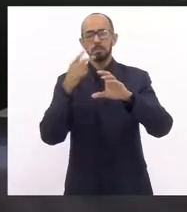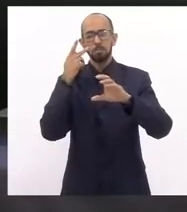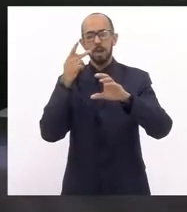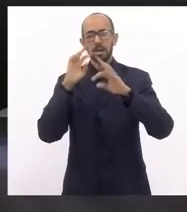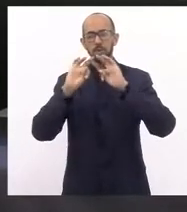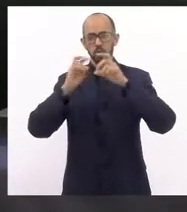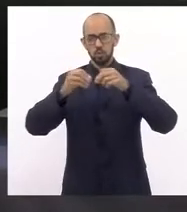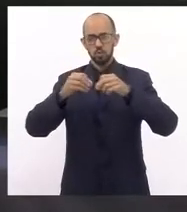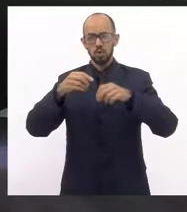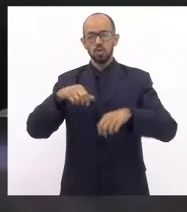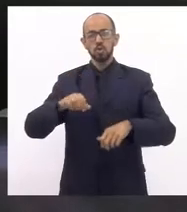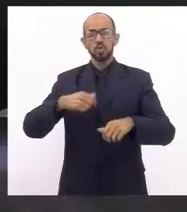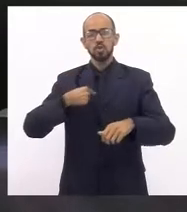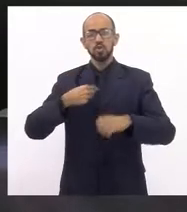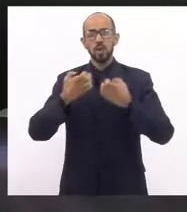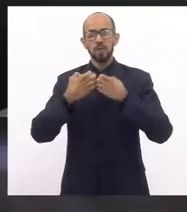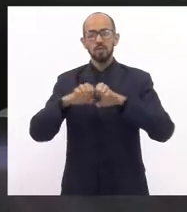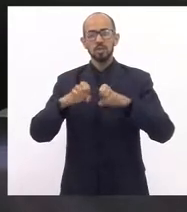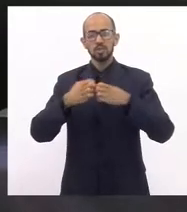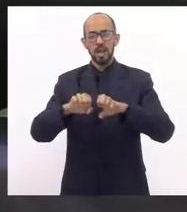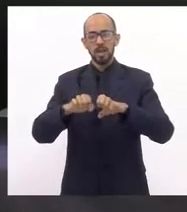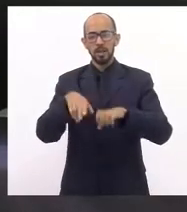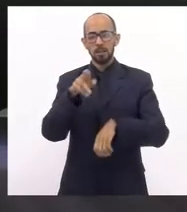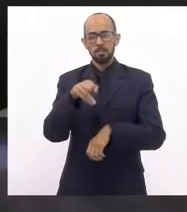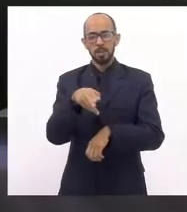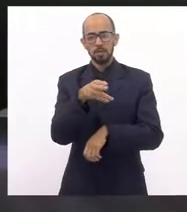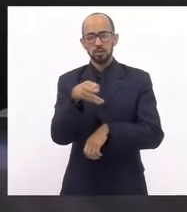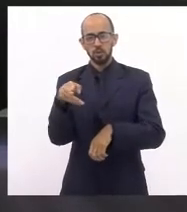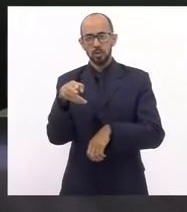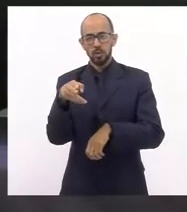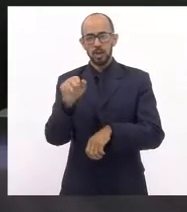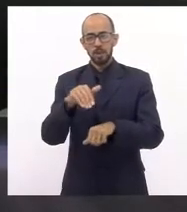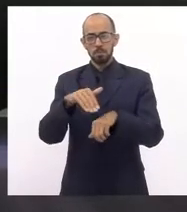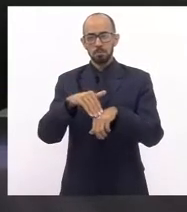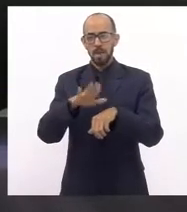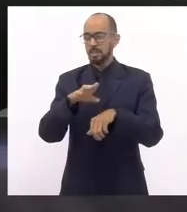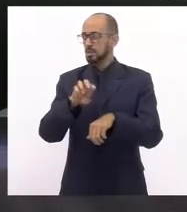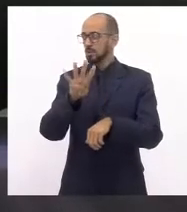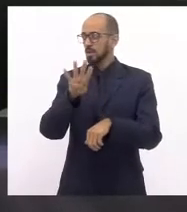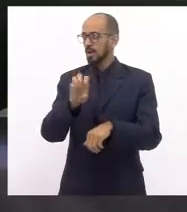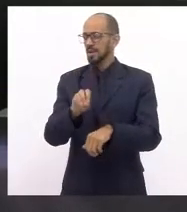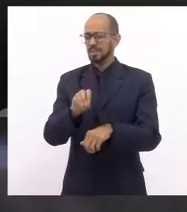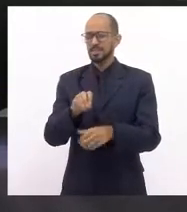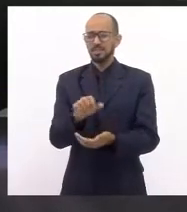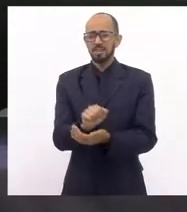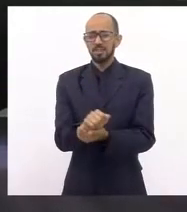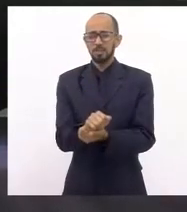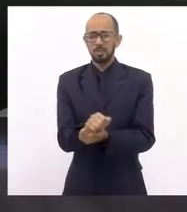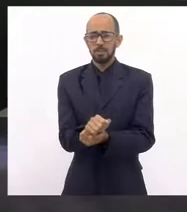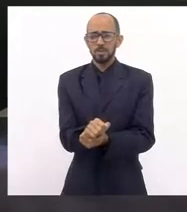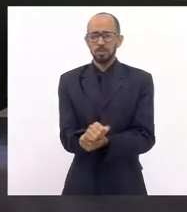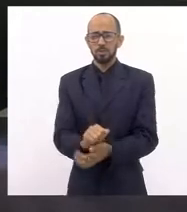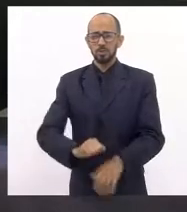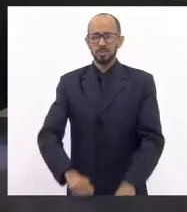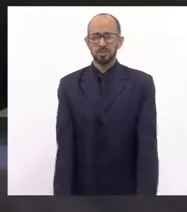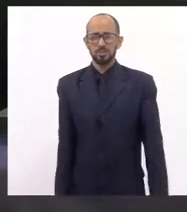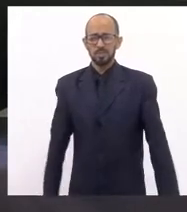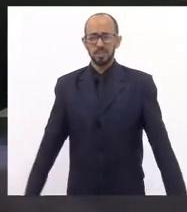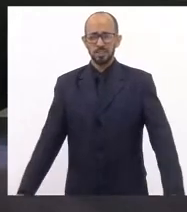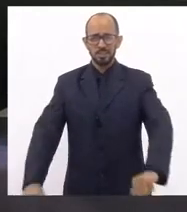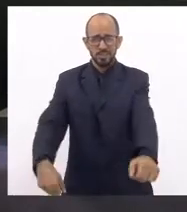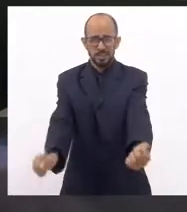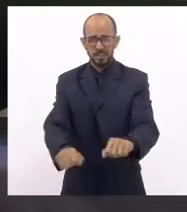sou pastora, há mais de 40 anos, quer dizer, praticamente nasci num berço cristão, né, numa família